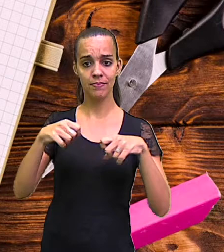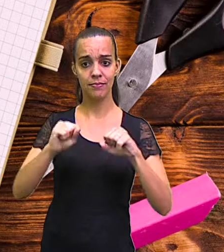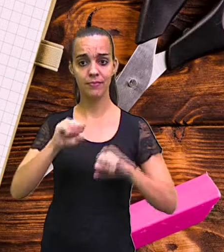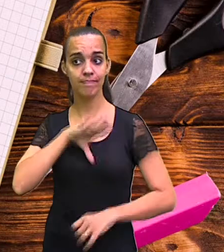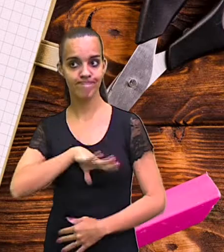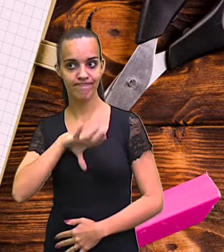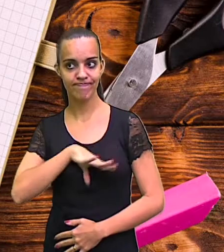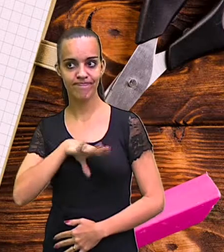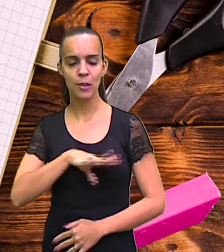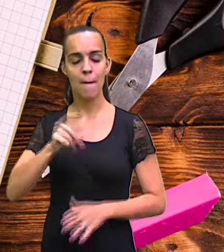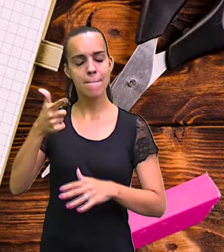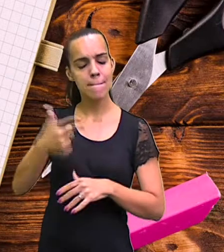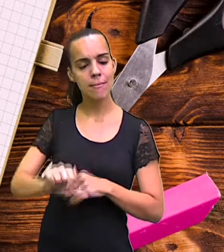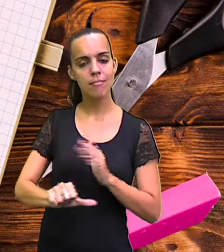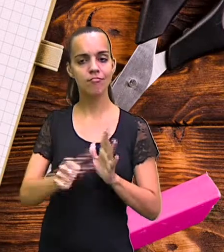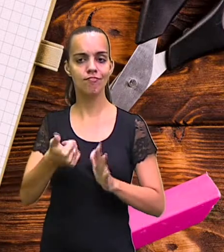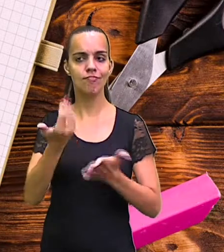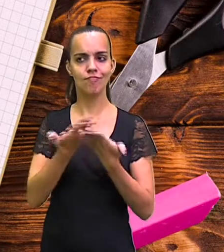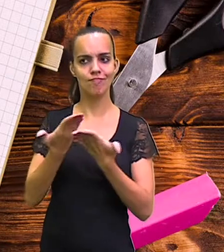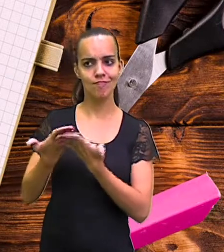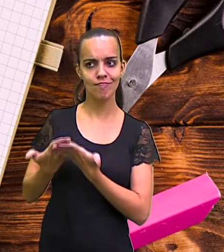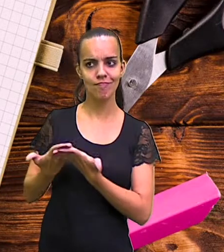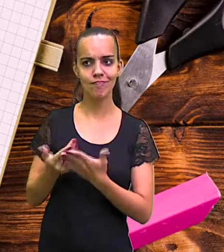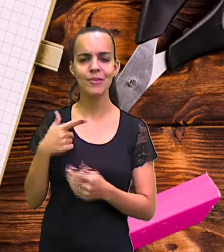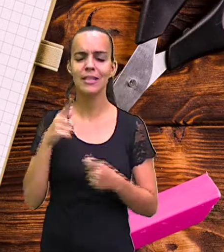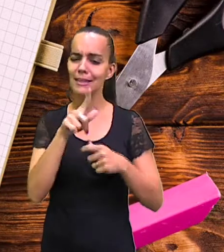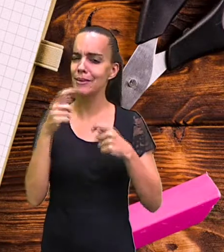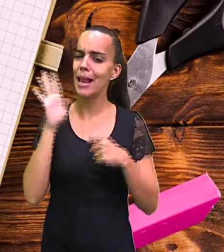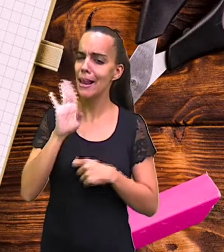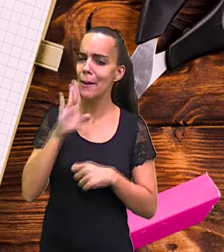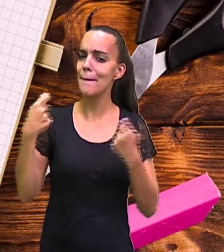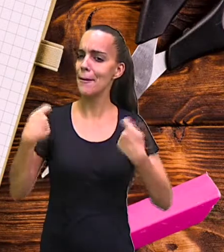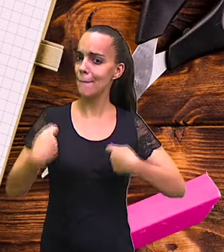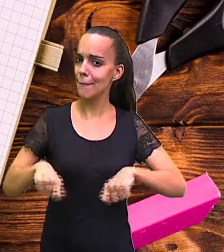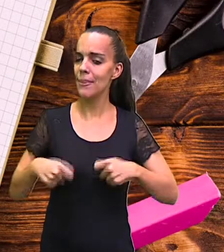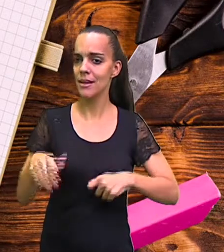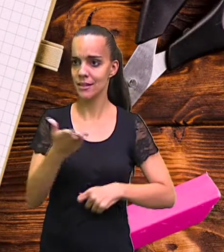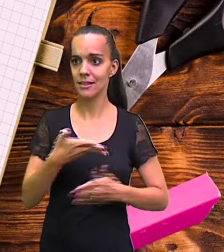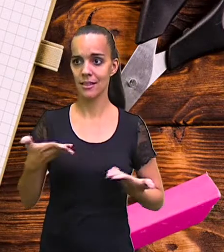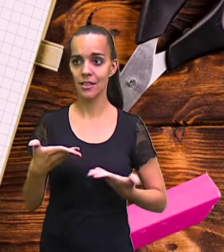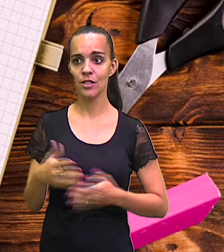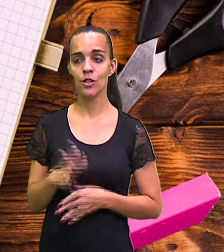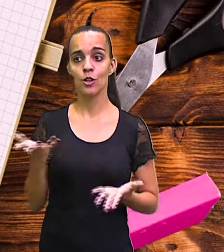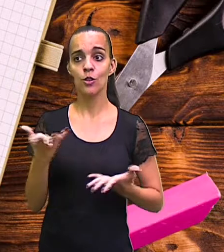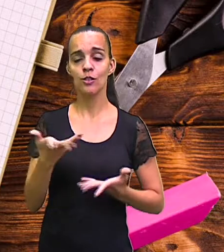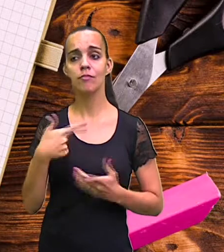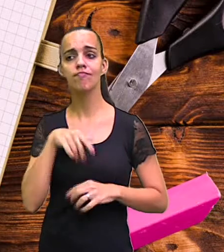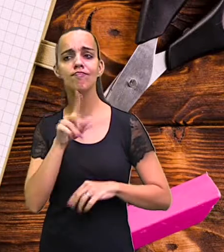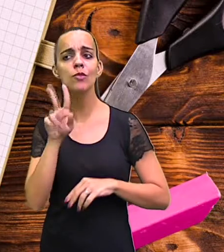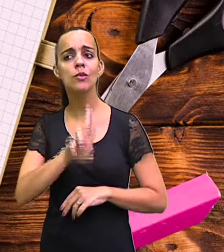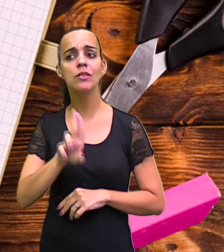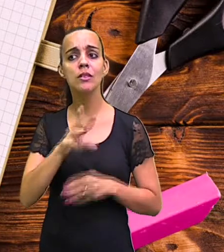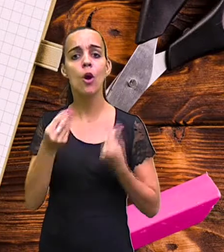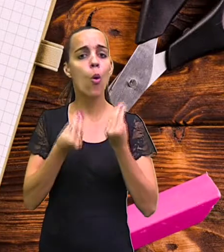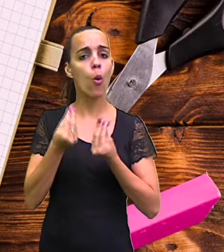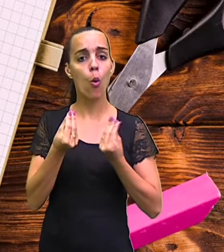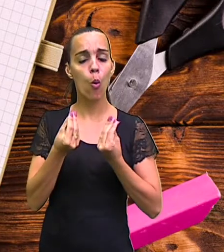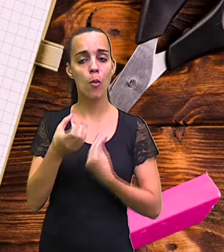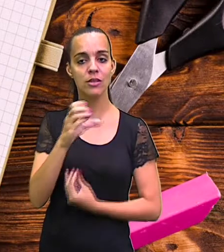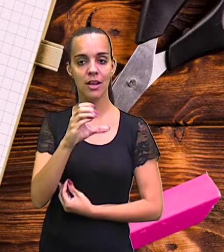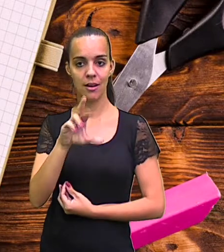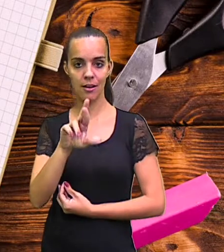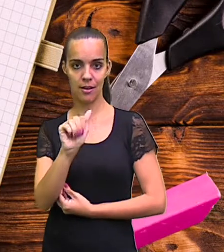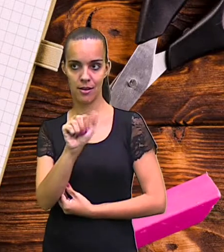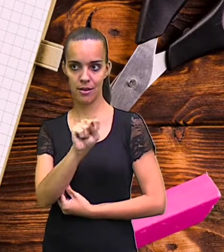para mais uma aula legal e necessária. Na aula de hoje, nós estudaremos sobre o uso da